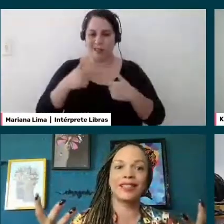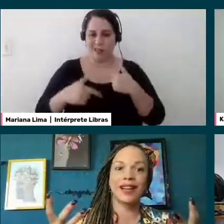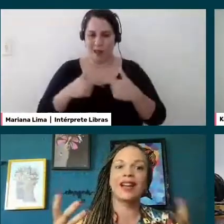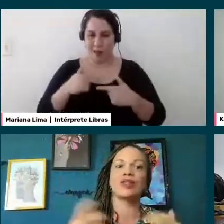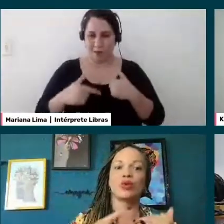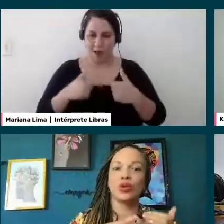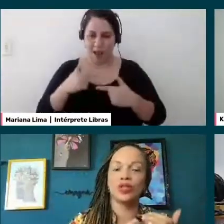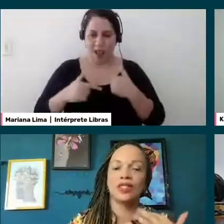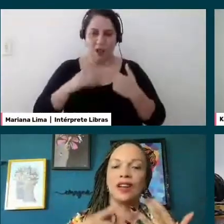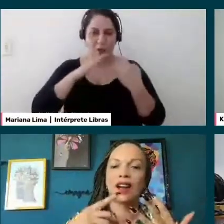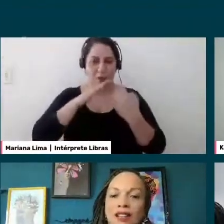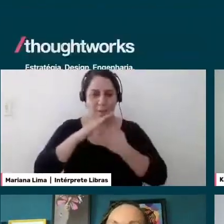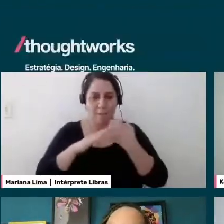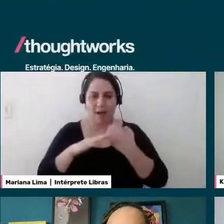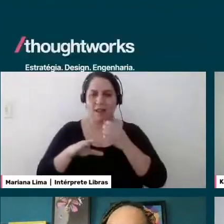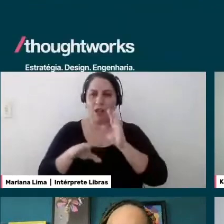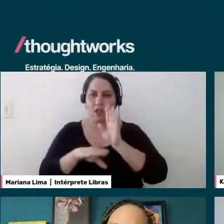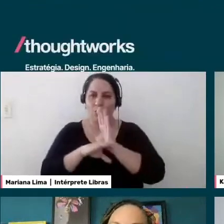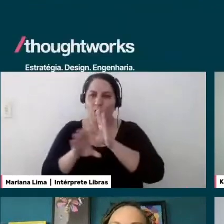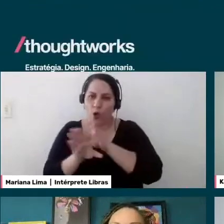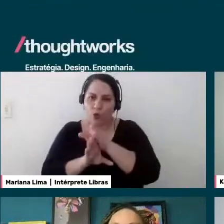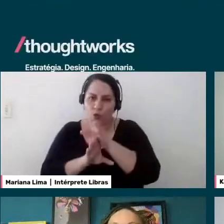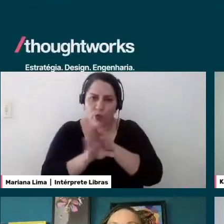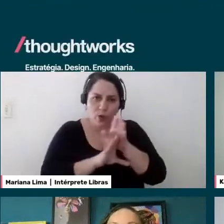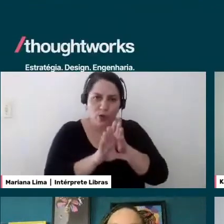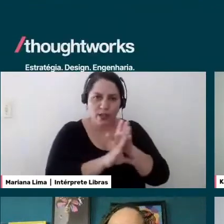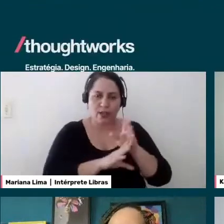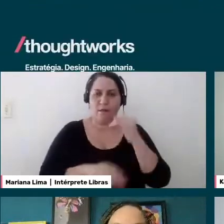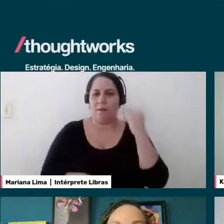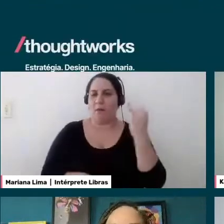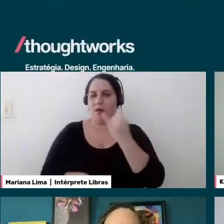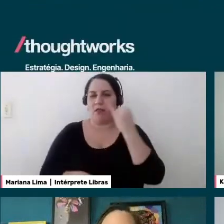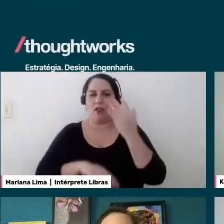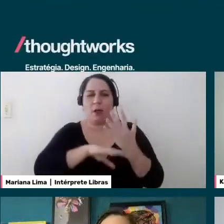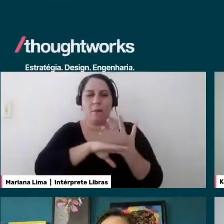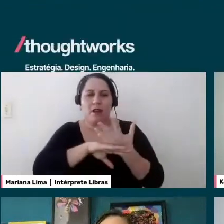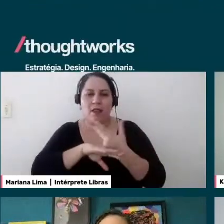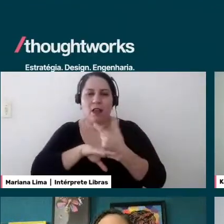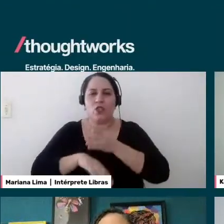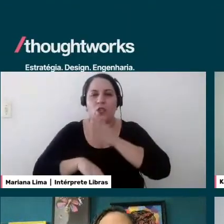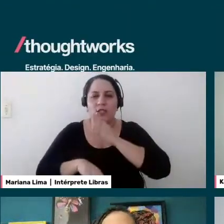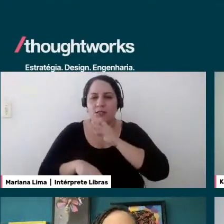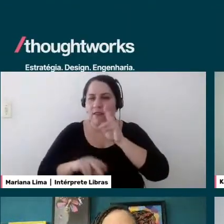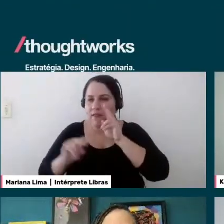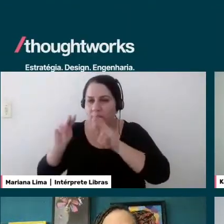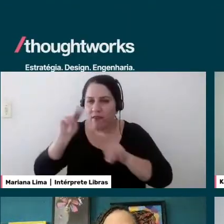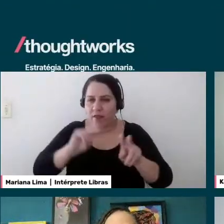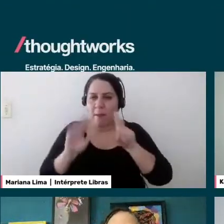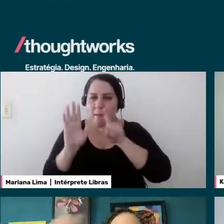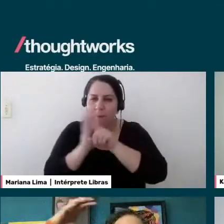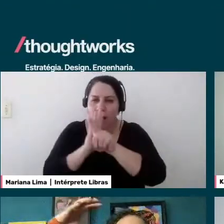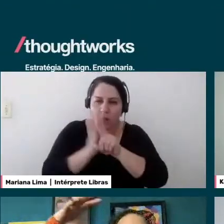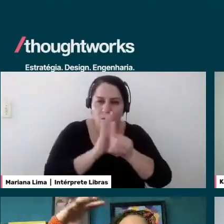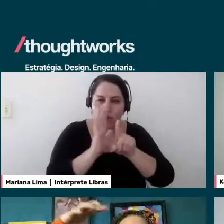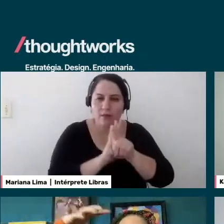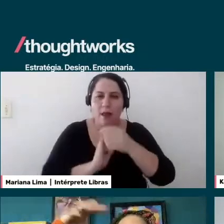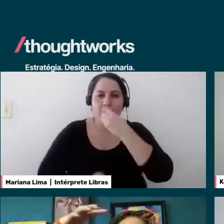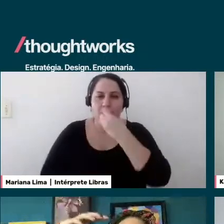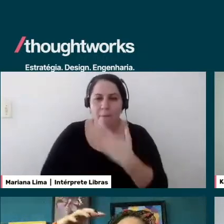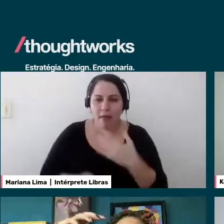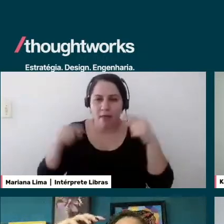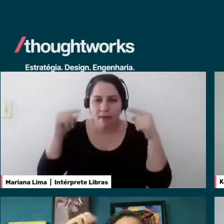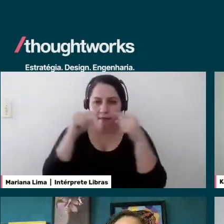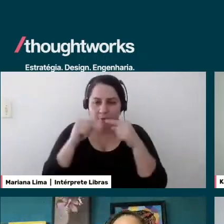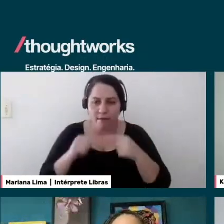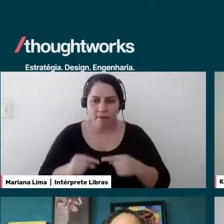habilidades essenciais, curiosidade, a nossa capacidade de fazer boas perguntas, né? E ao longo do tempo a performance é